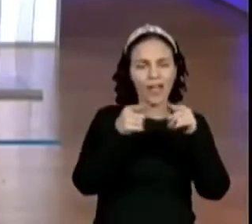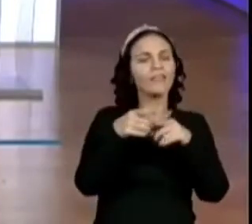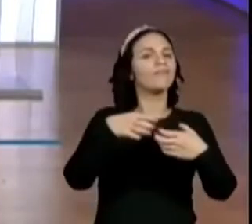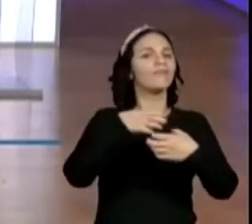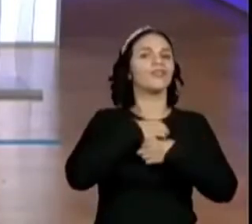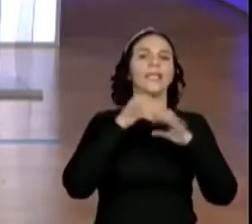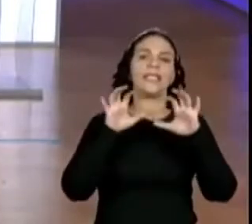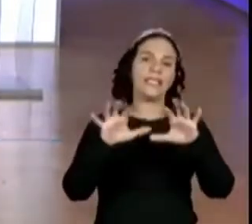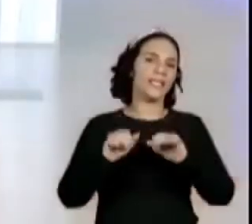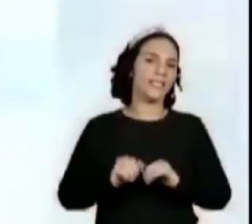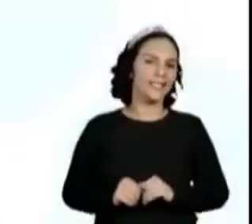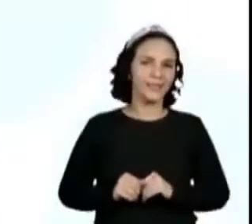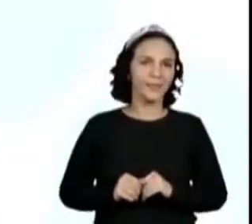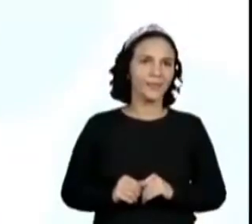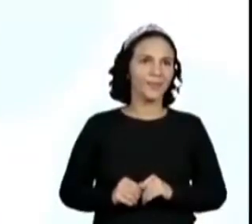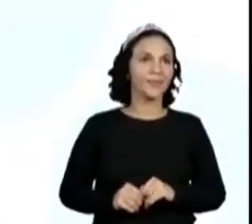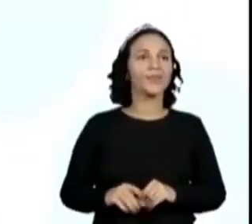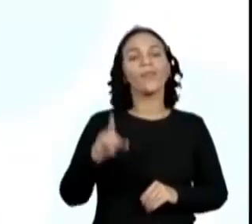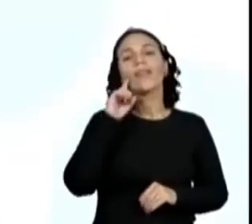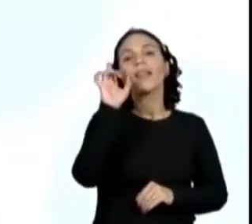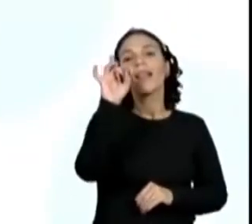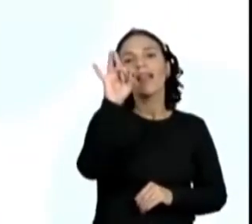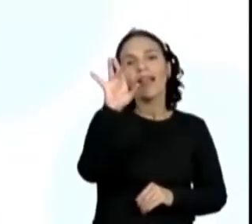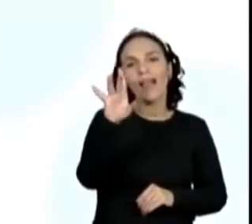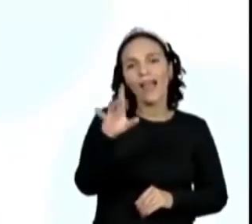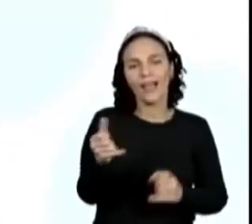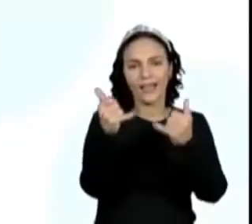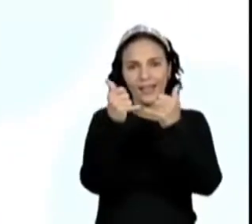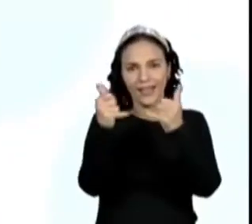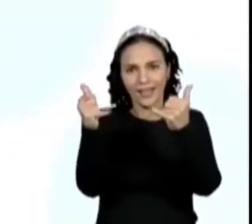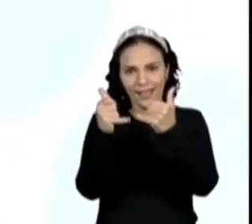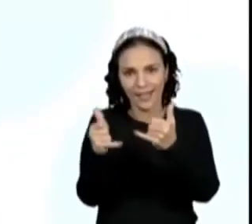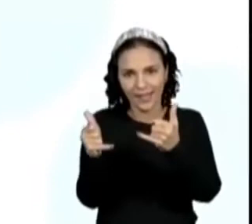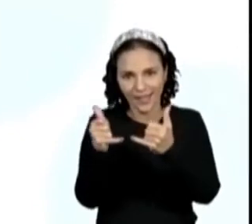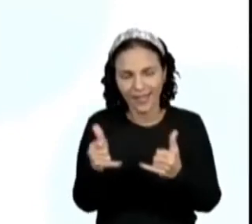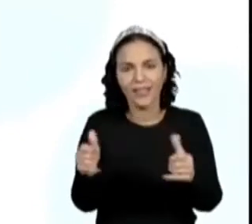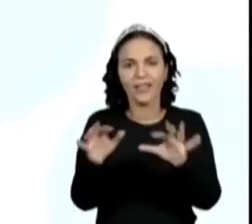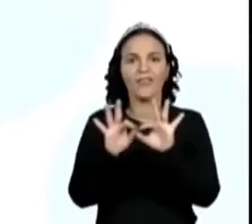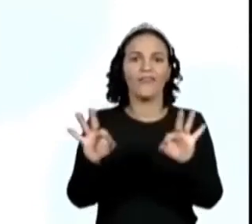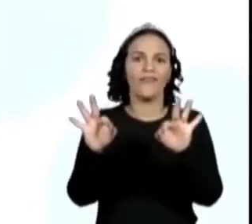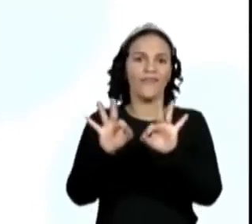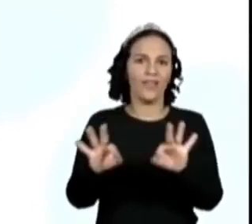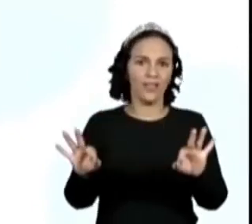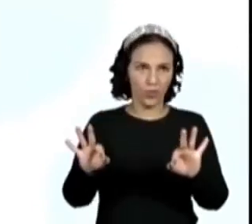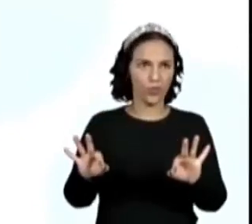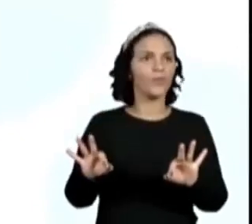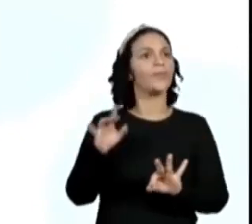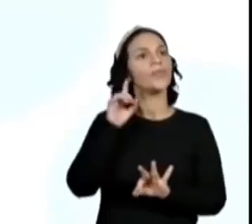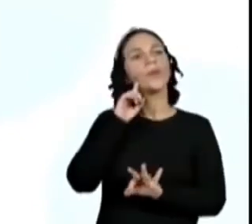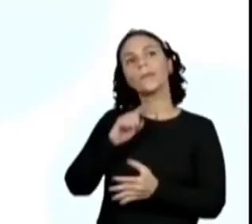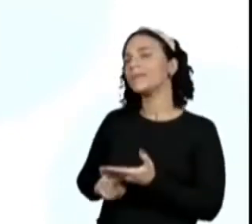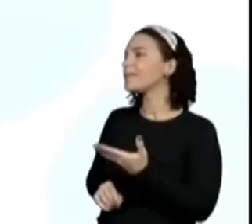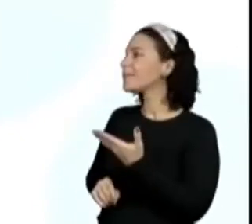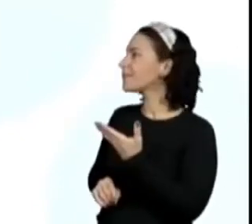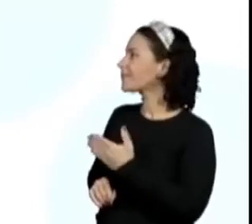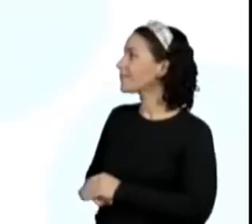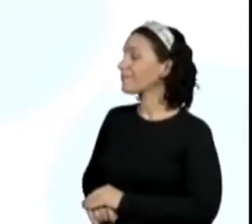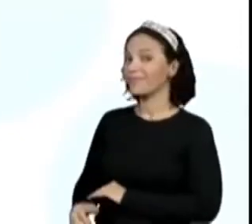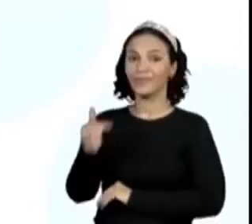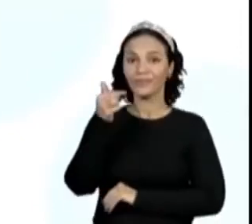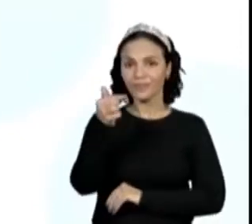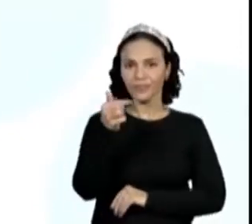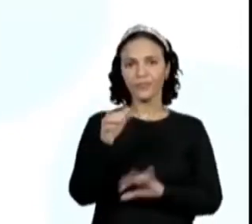que eu vou escrever e cada linha é um verso. Essa, ó, 1, 2, 3, 4, 5, 6, 7